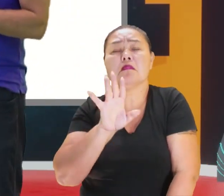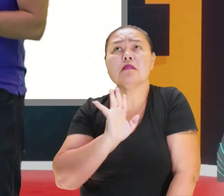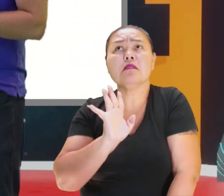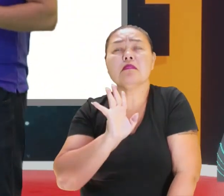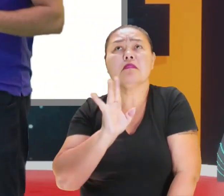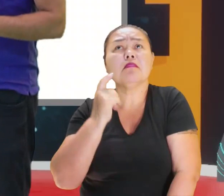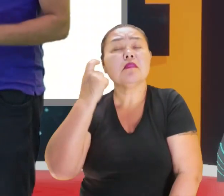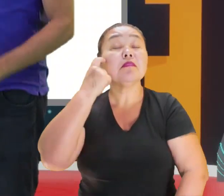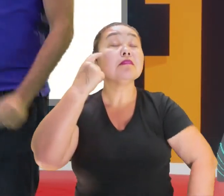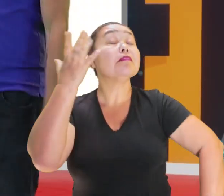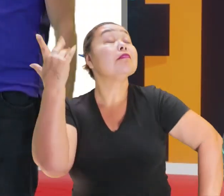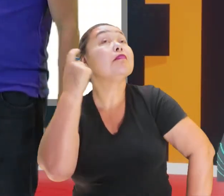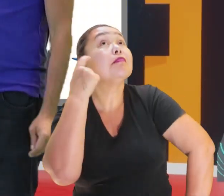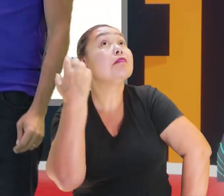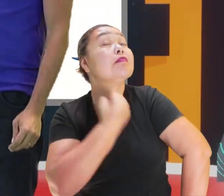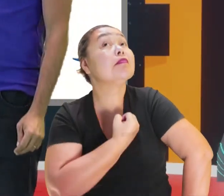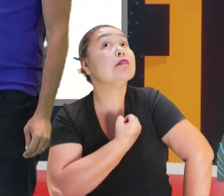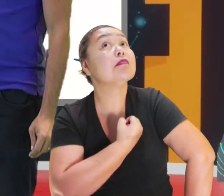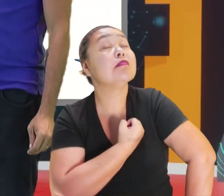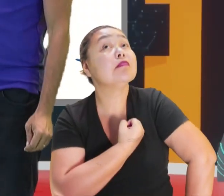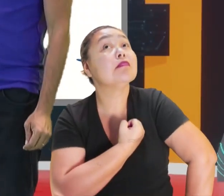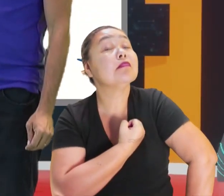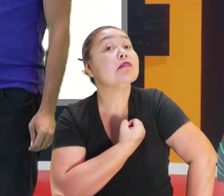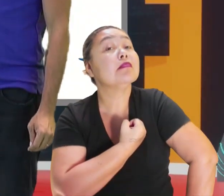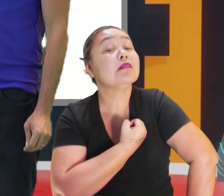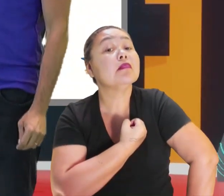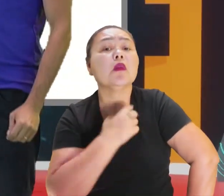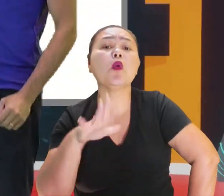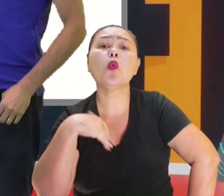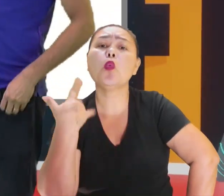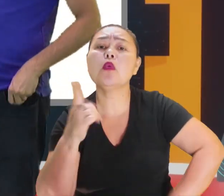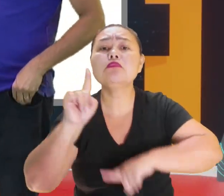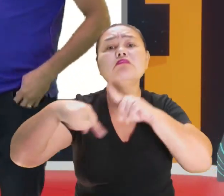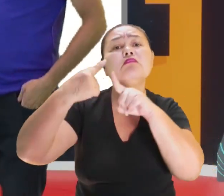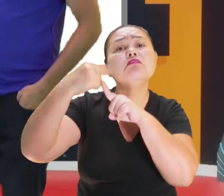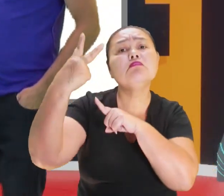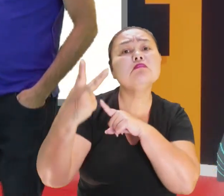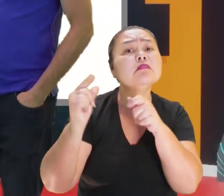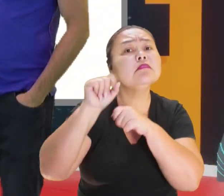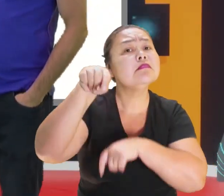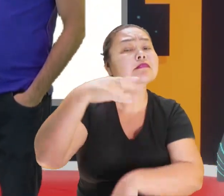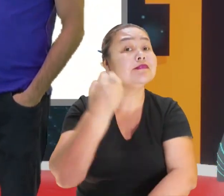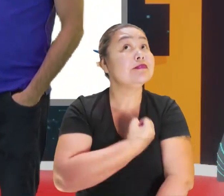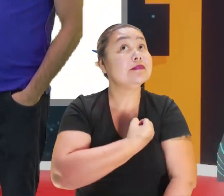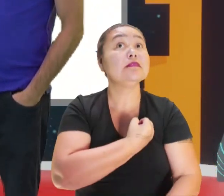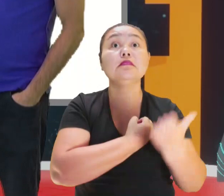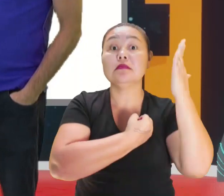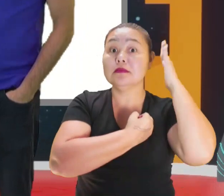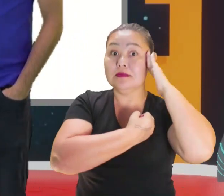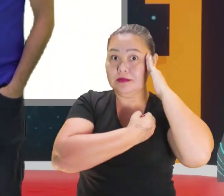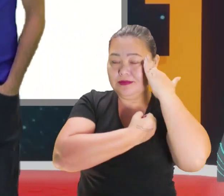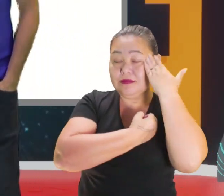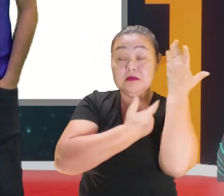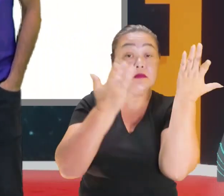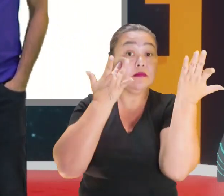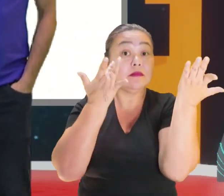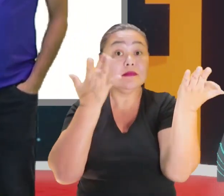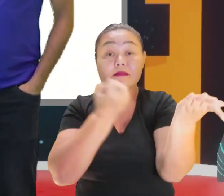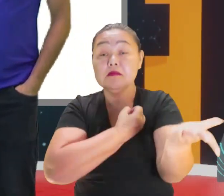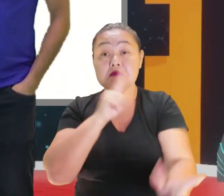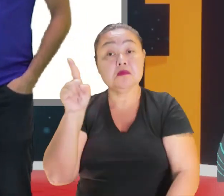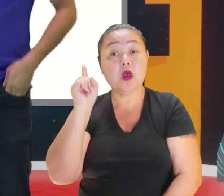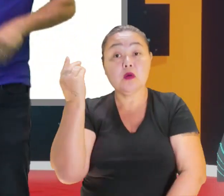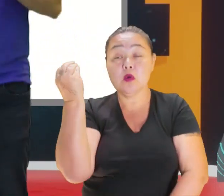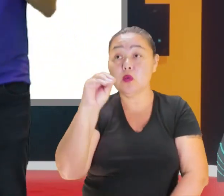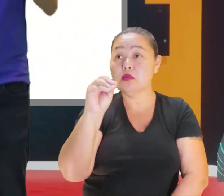pensei em um número. Qual que é o dobro desse número? Ah, entendi. Mas aí, como eu não sei o número, eu vou botar um